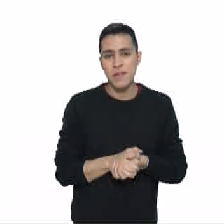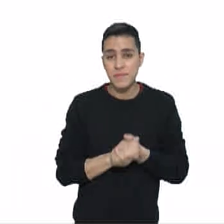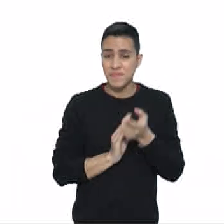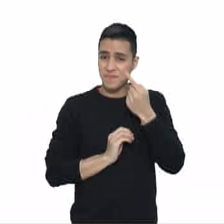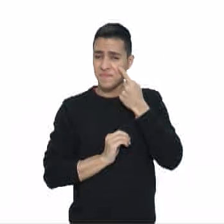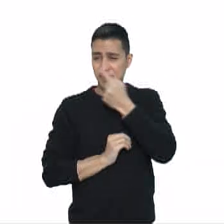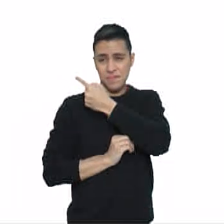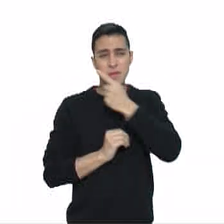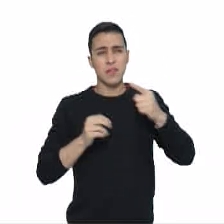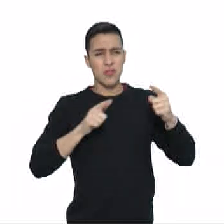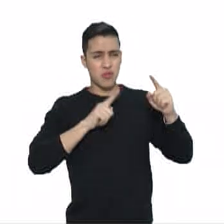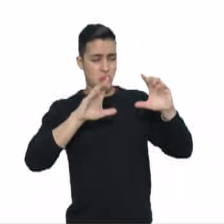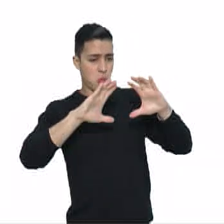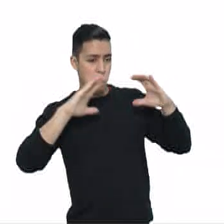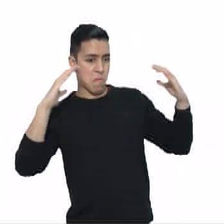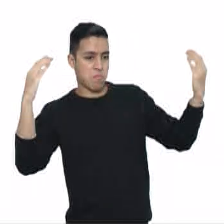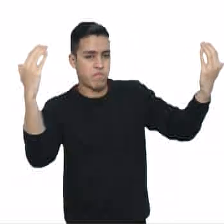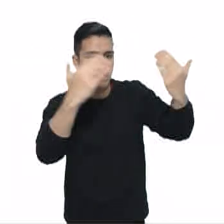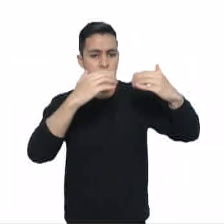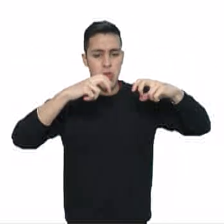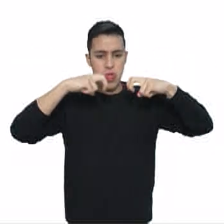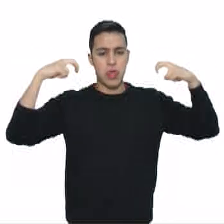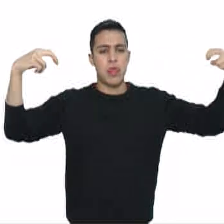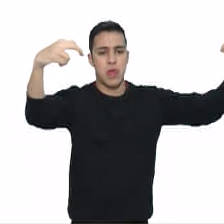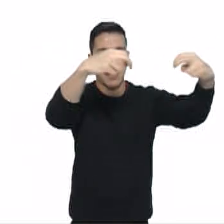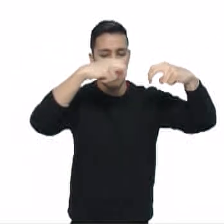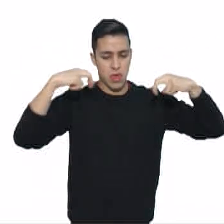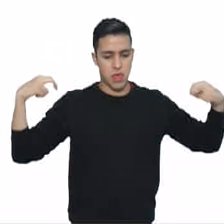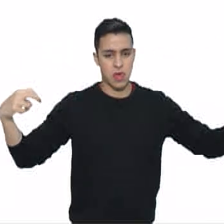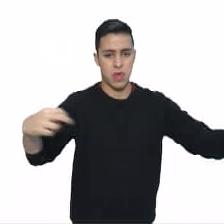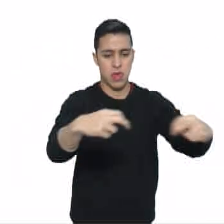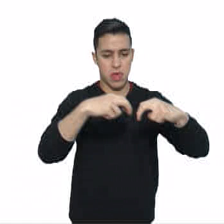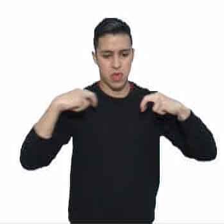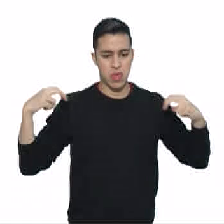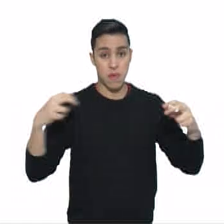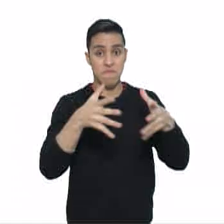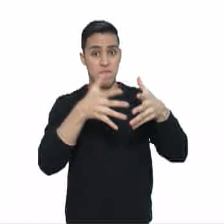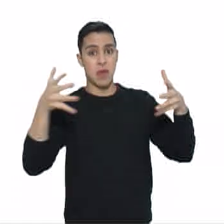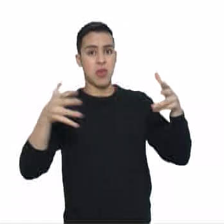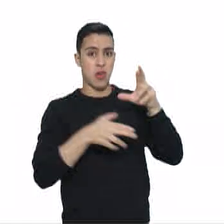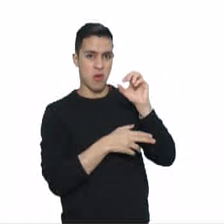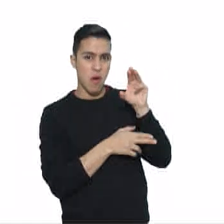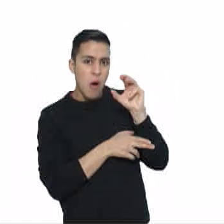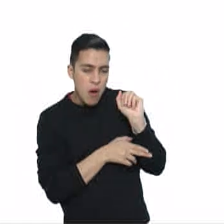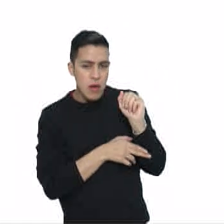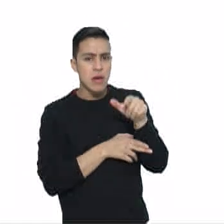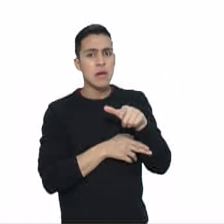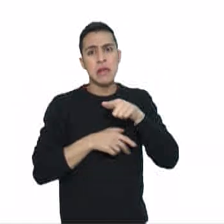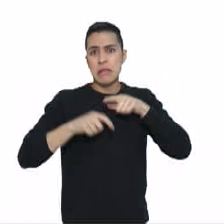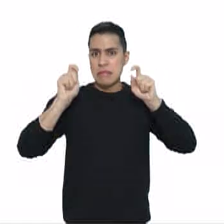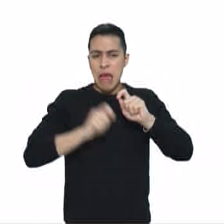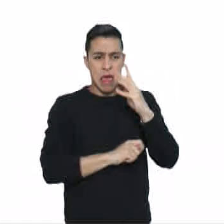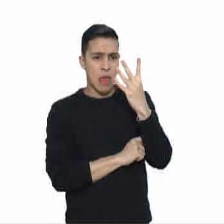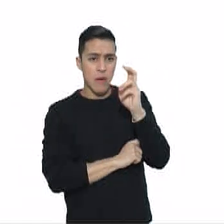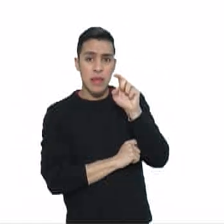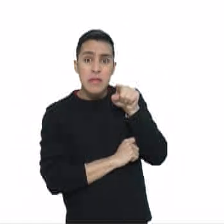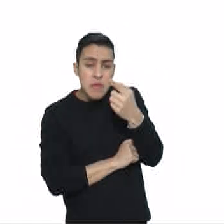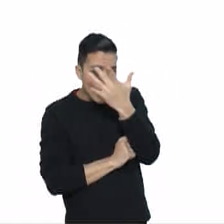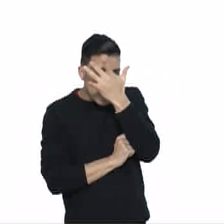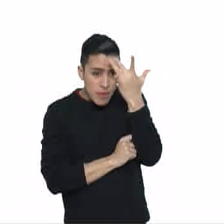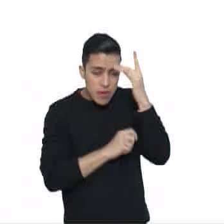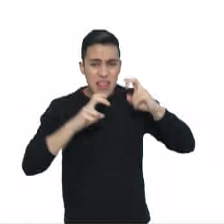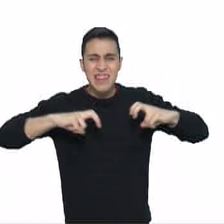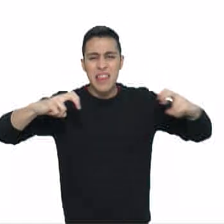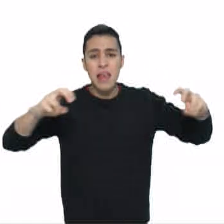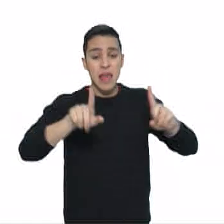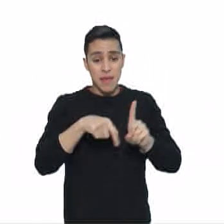por fileiras de assentos. O maior, então, foi o Coliseu de Roma, comportava de 45 mil espectadores sentados, mais 5